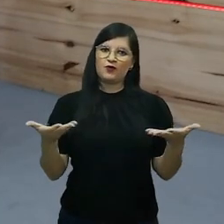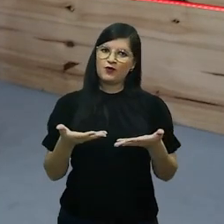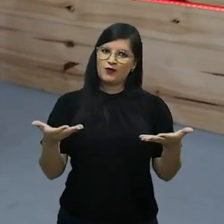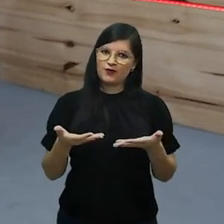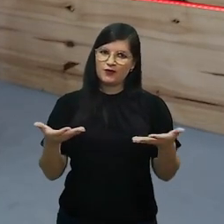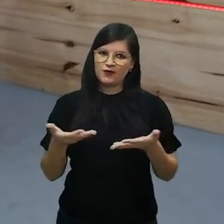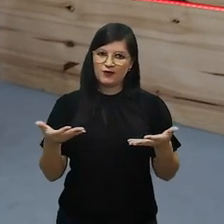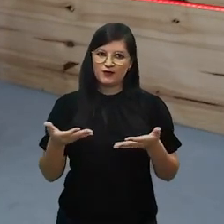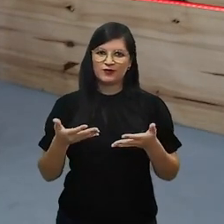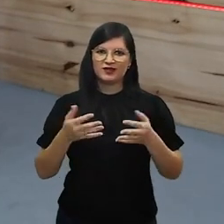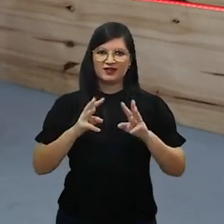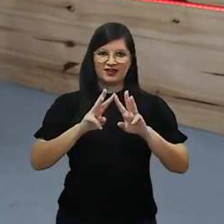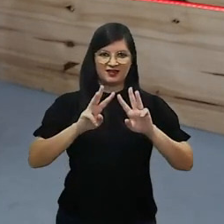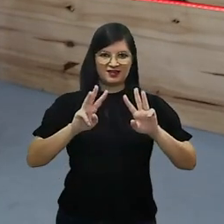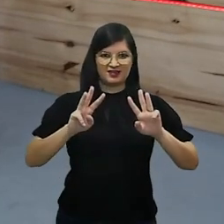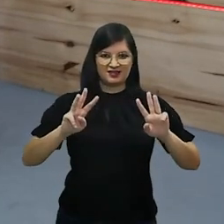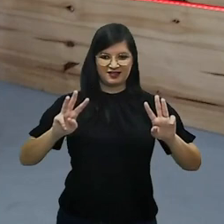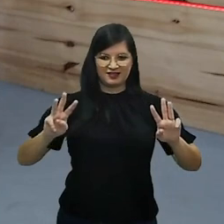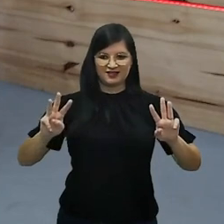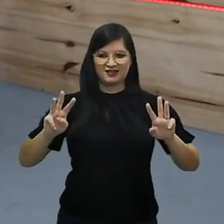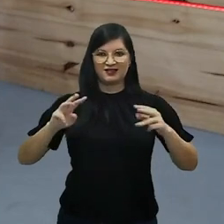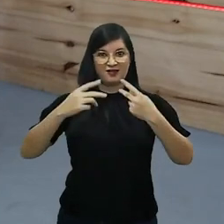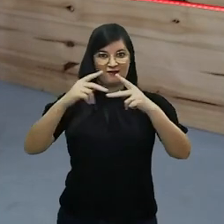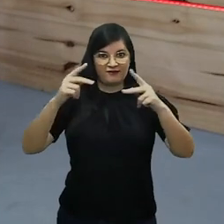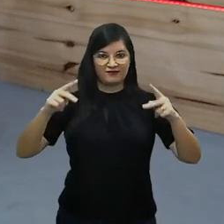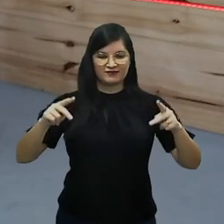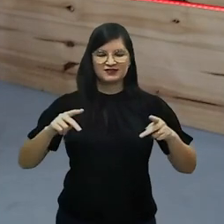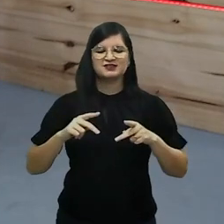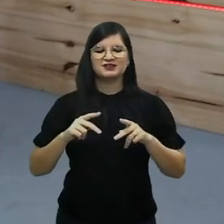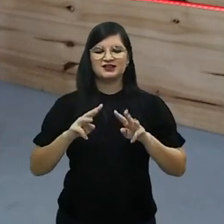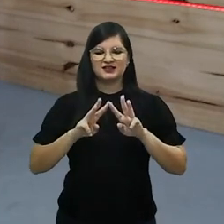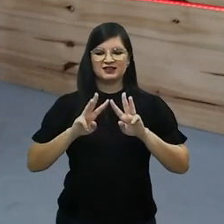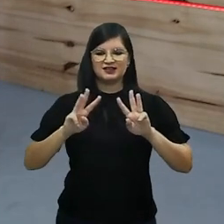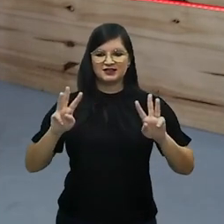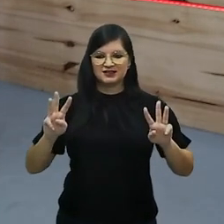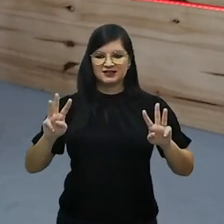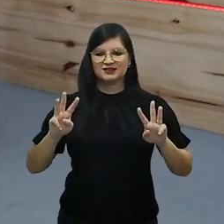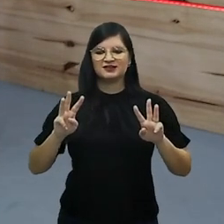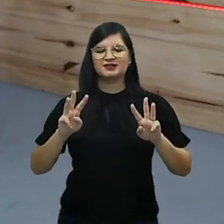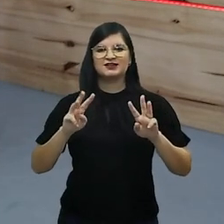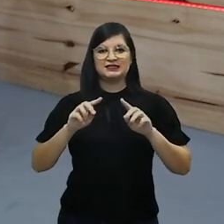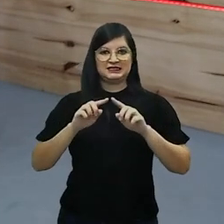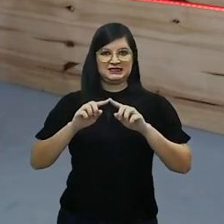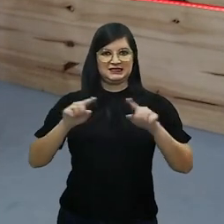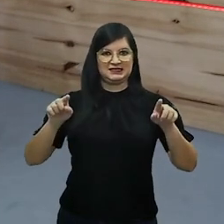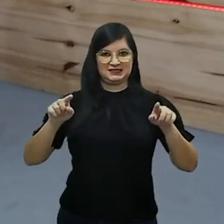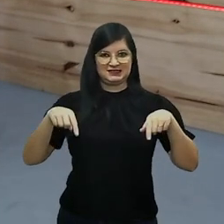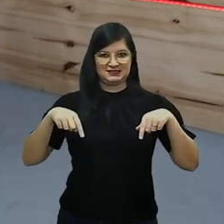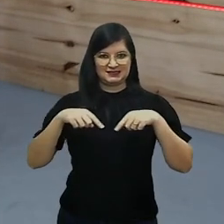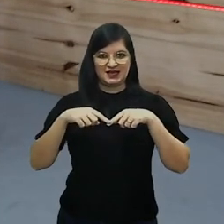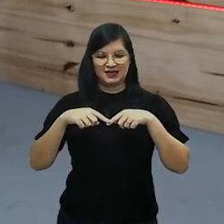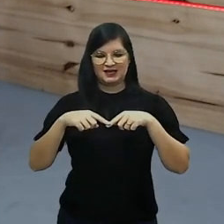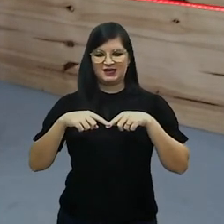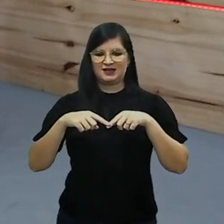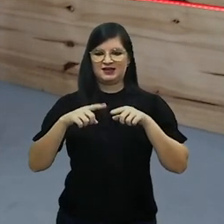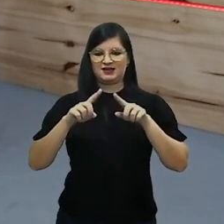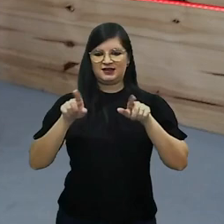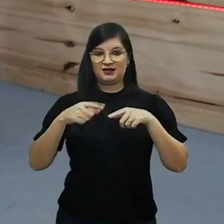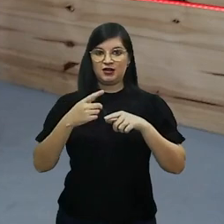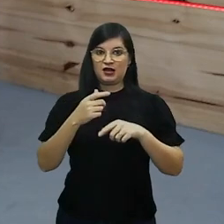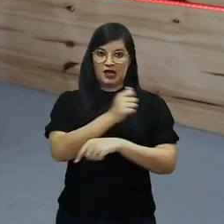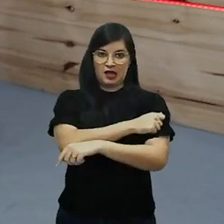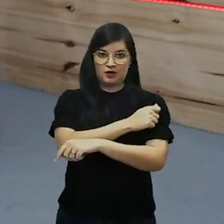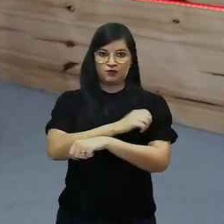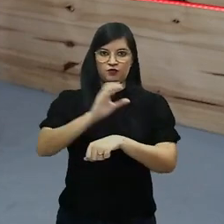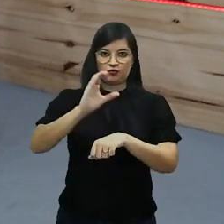aparecendo um outro link, né, para você aí, que é o link de um Classroom. Tá? Você que é aluno aqui do curso técnico